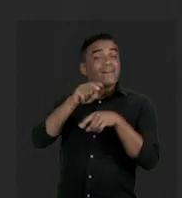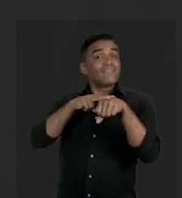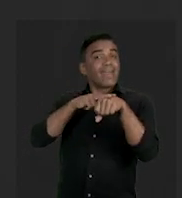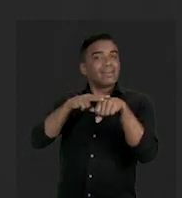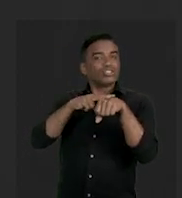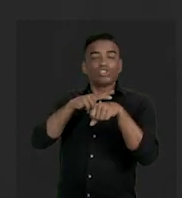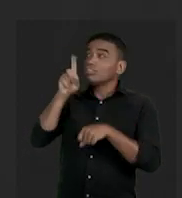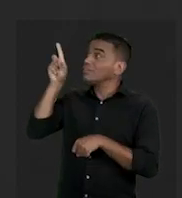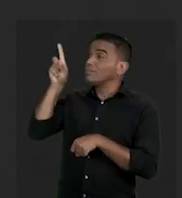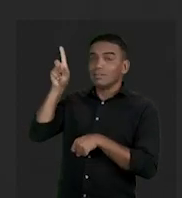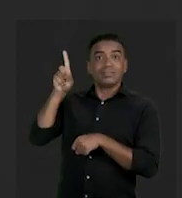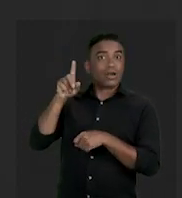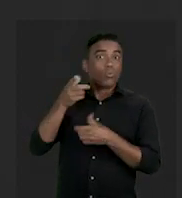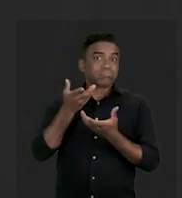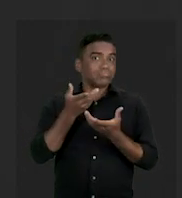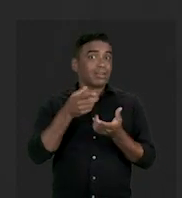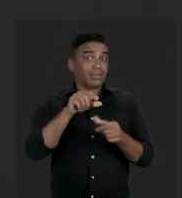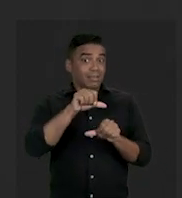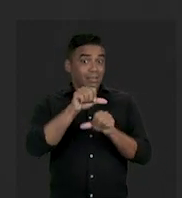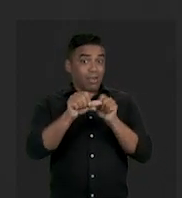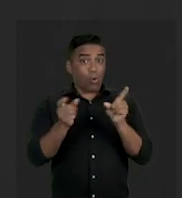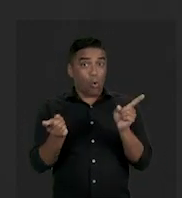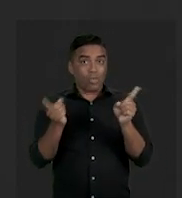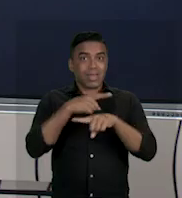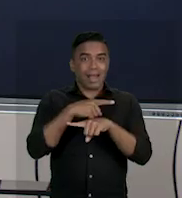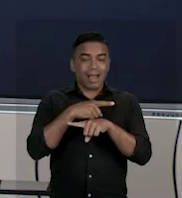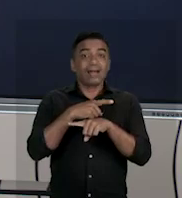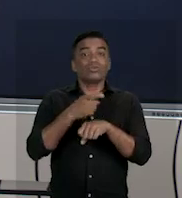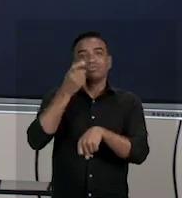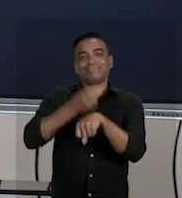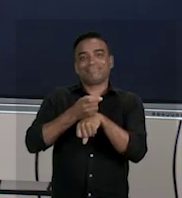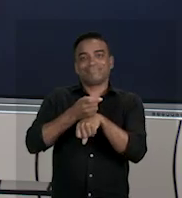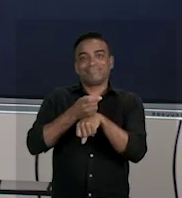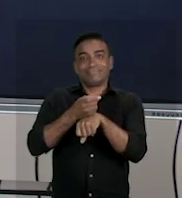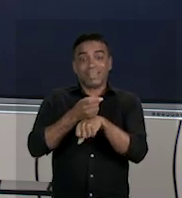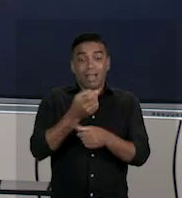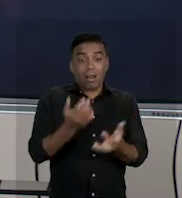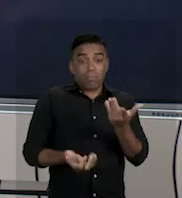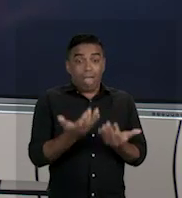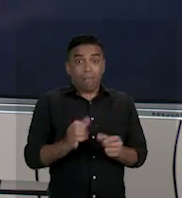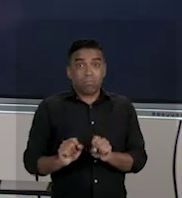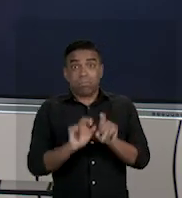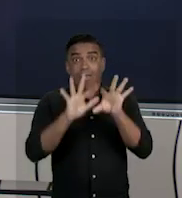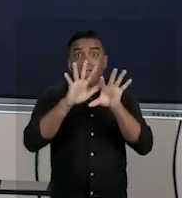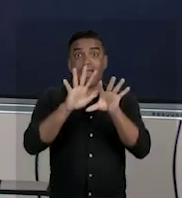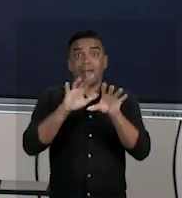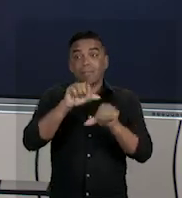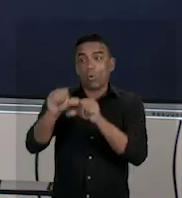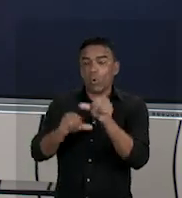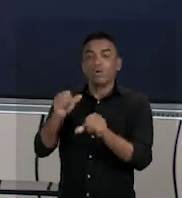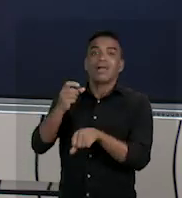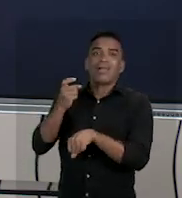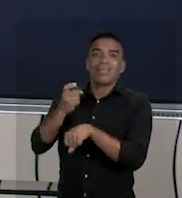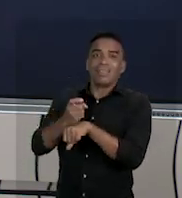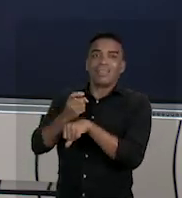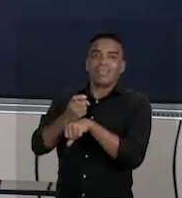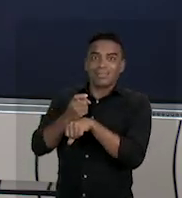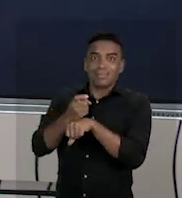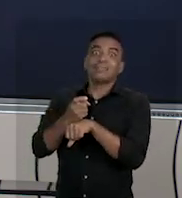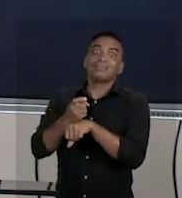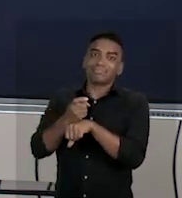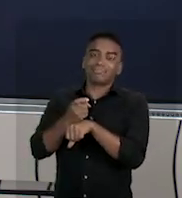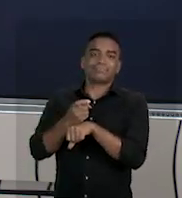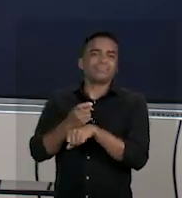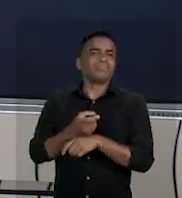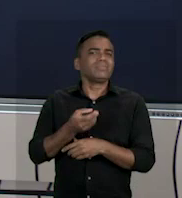de ebulir, nós estamos falando agora de solidificar. Então, quando eu tenho um líquido se transformando em sólido. Eu